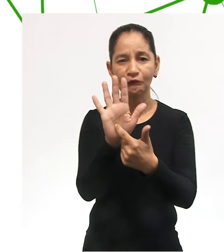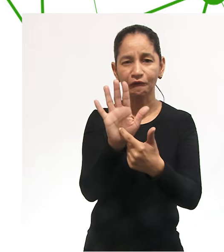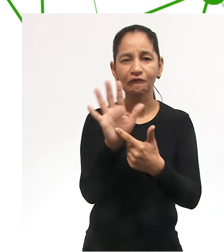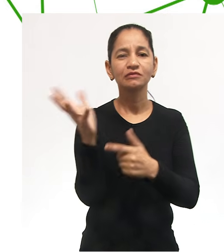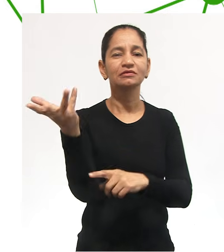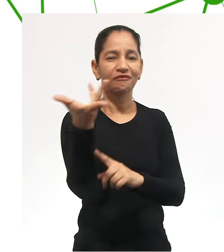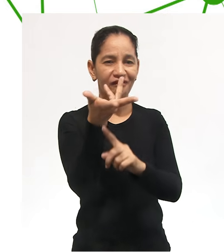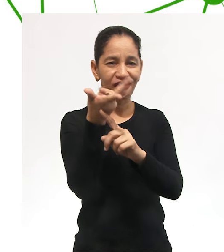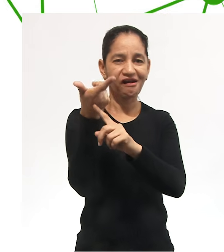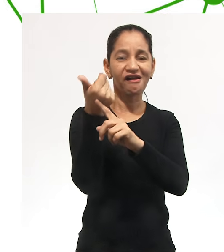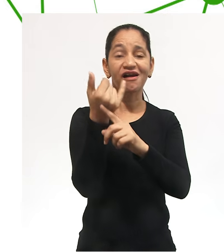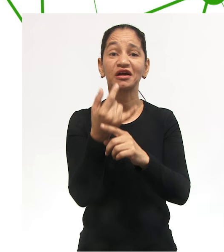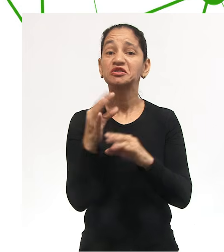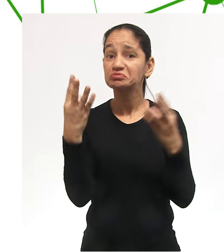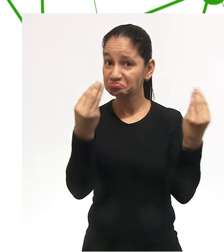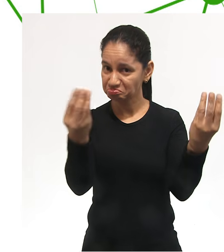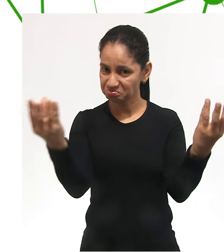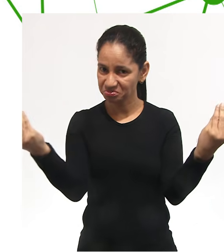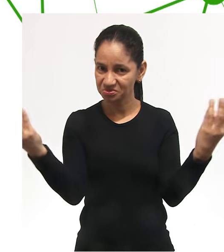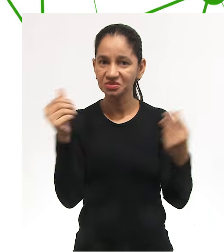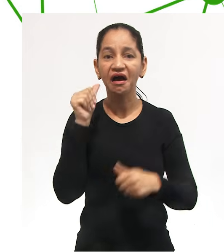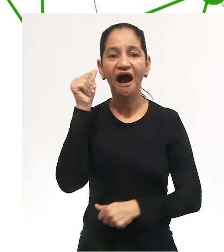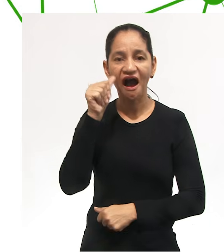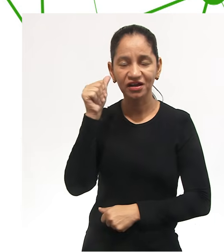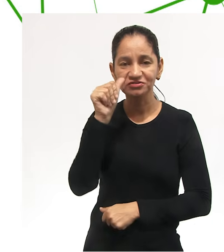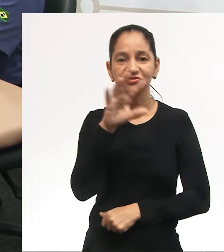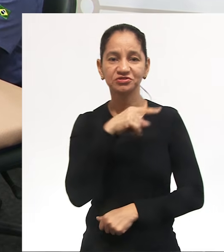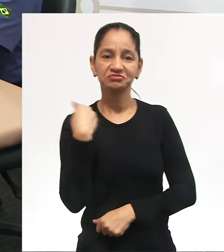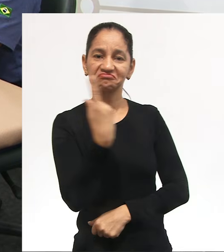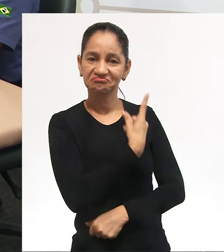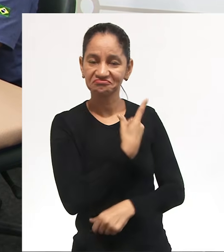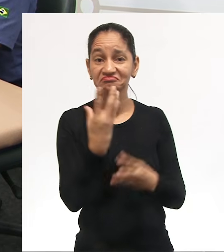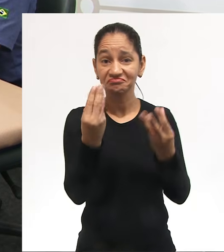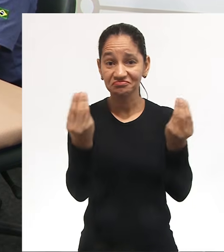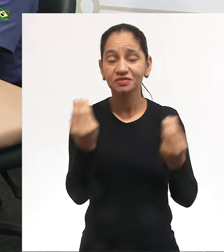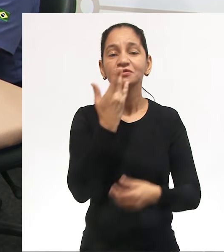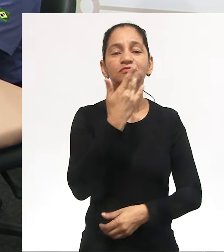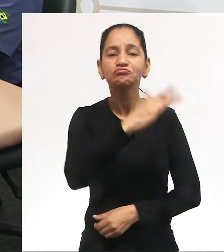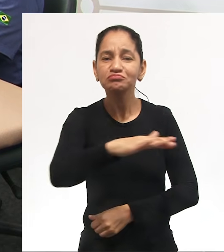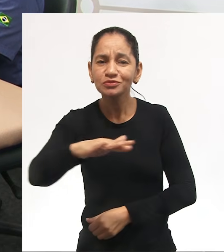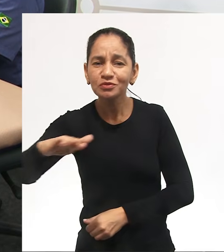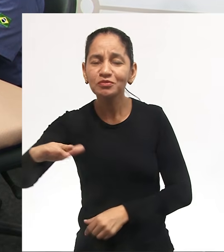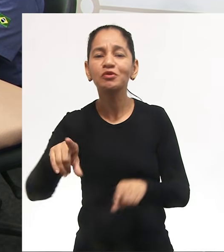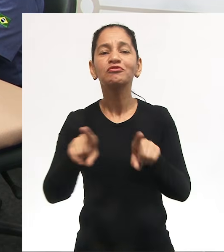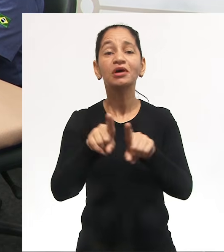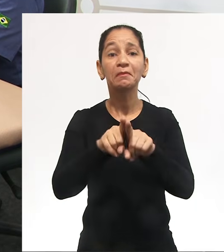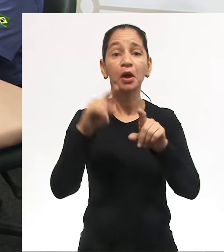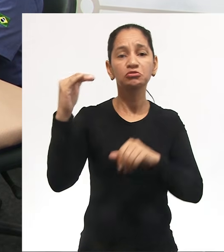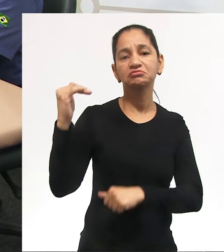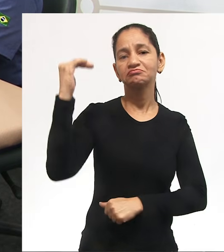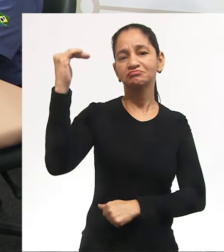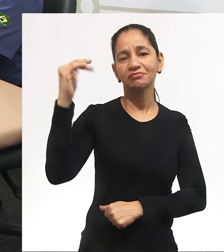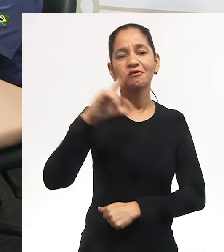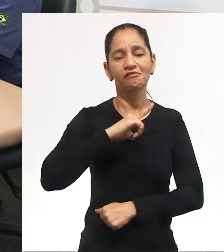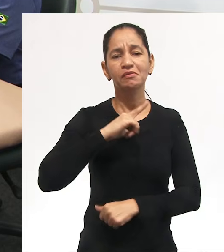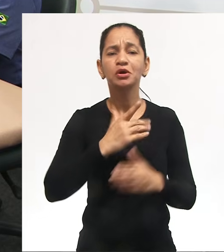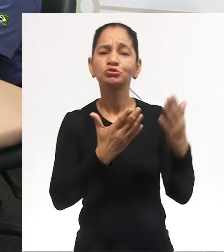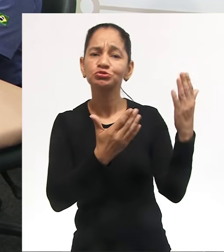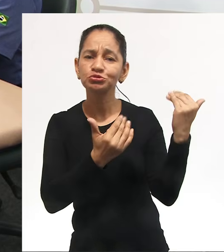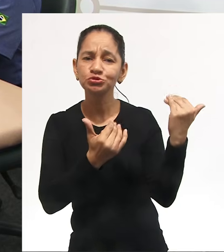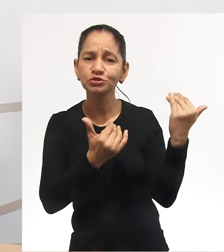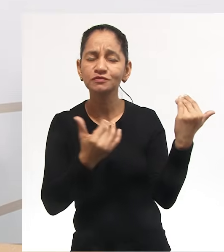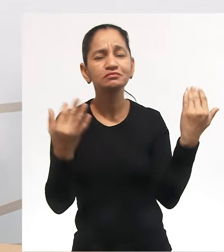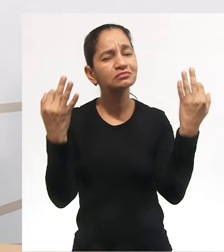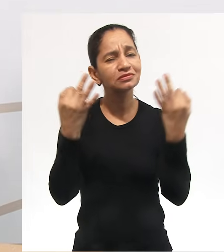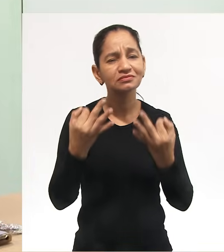amostra de arte. Ai, teve uma amostra e os nossos artistas todos Olha, empolgados, que desde os maravilha. pequenininhos, né, até os